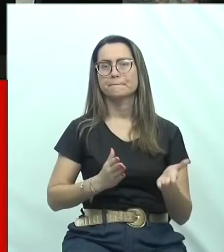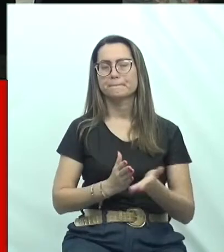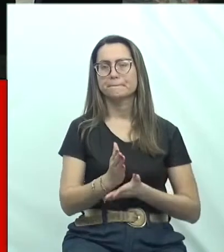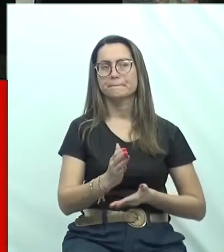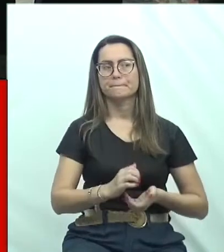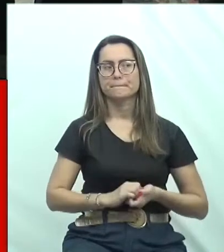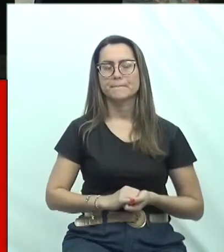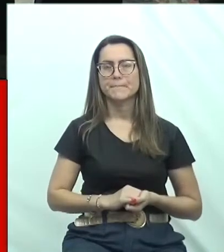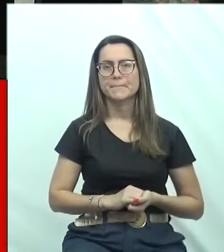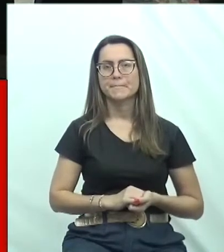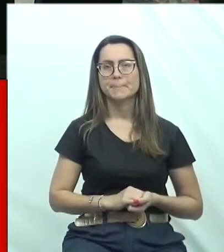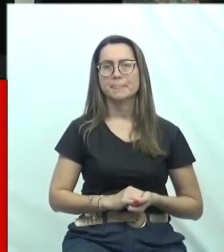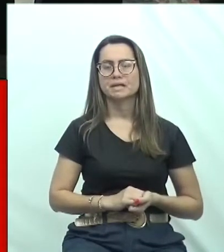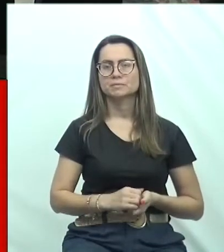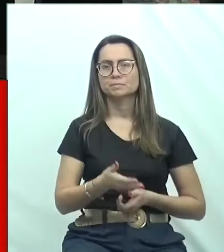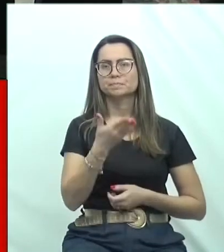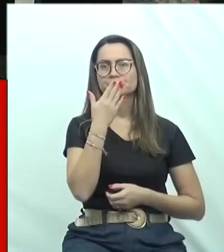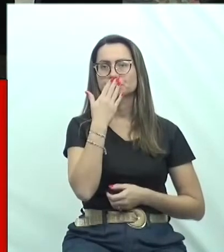por unanimidade. Requerimento